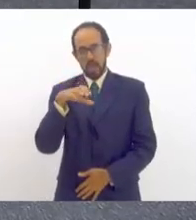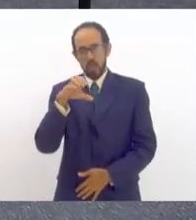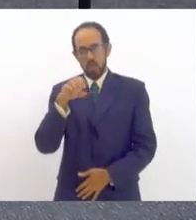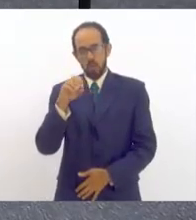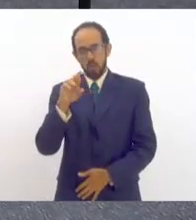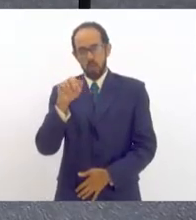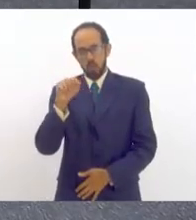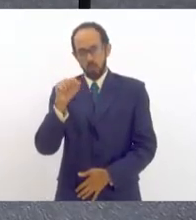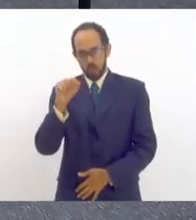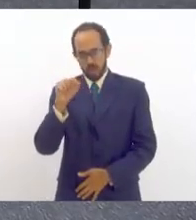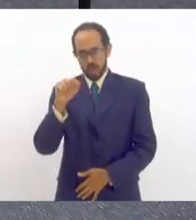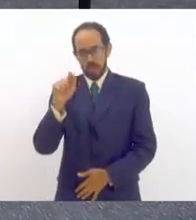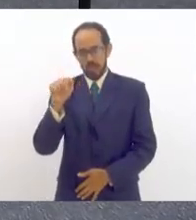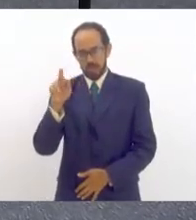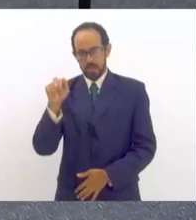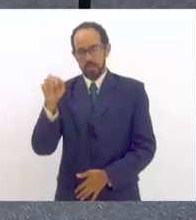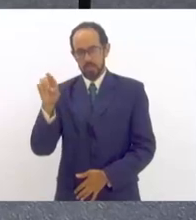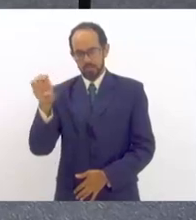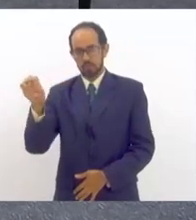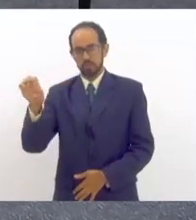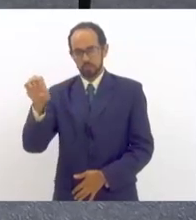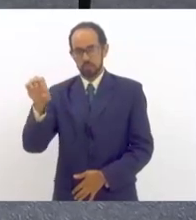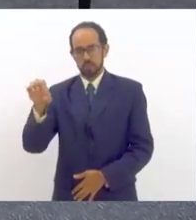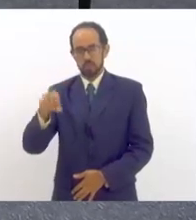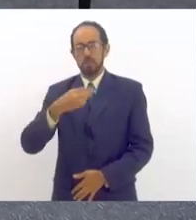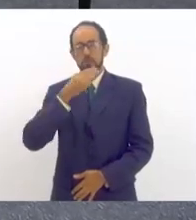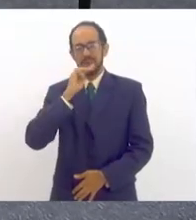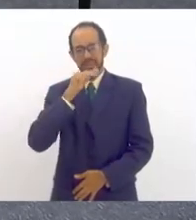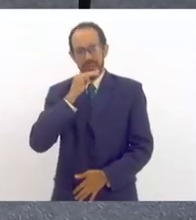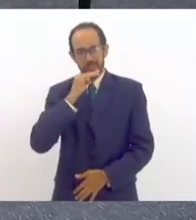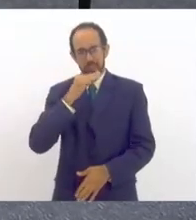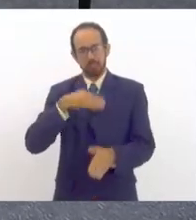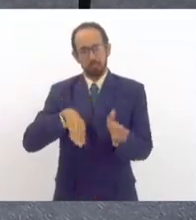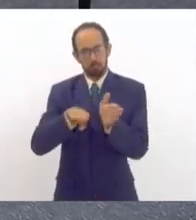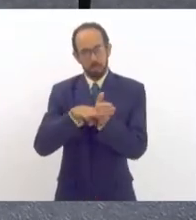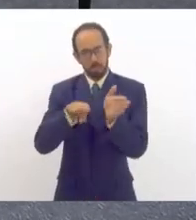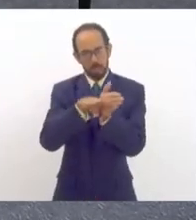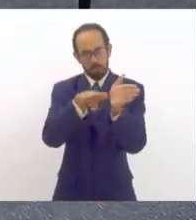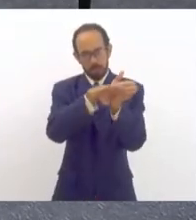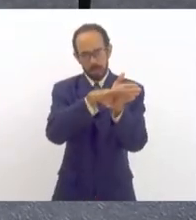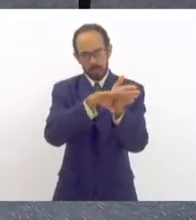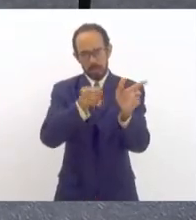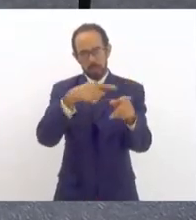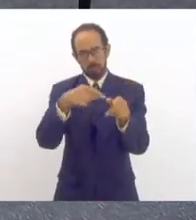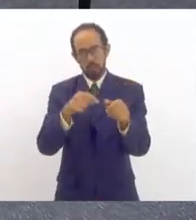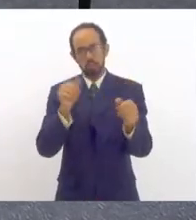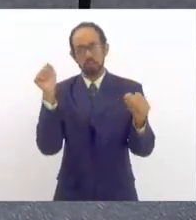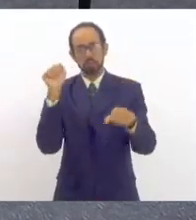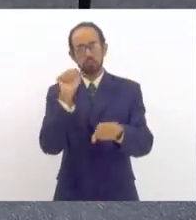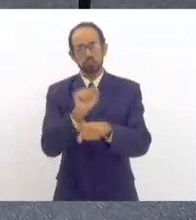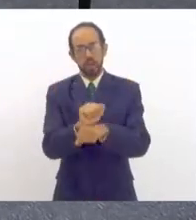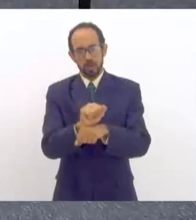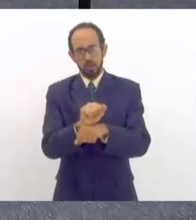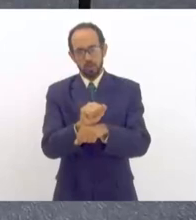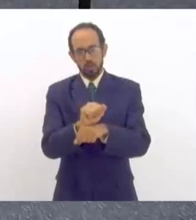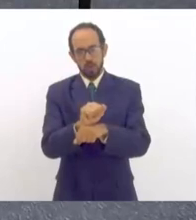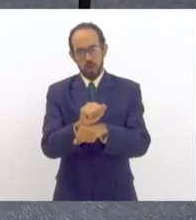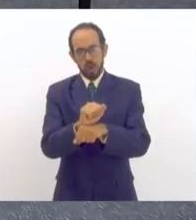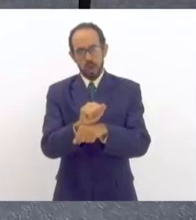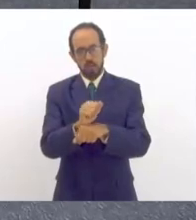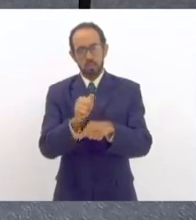Ibicuí Junqueira Mangaratiba e apara em todas essas Estações ao longo do tempo tiraram A Ferrovia e botaram a rodovia